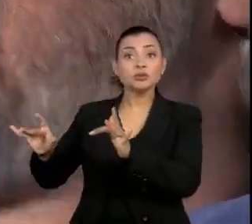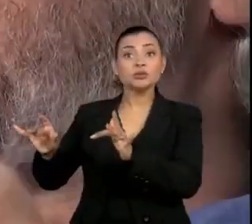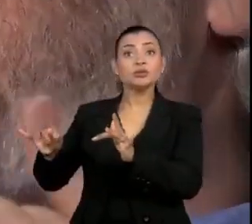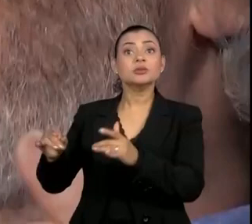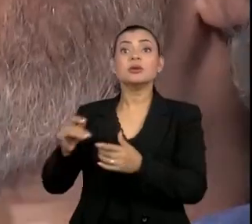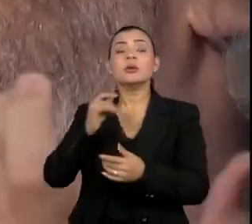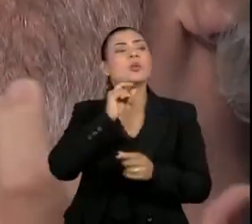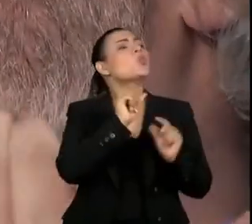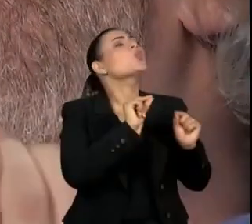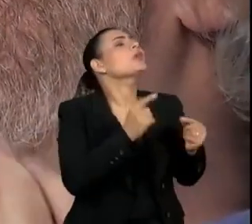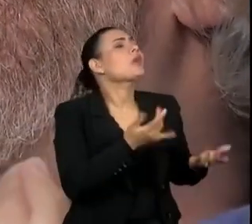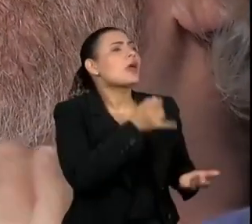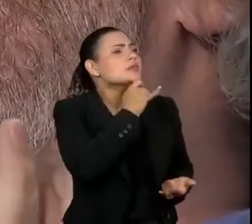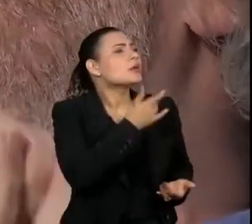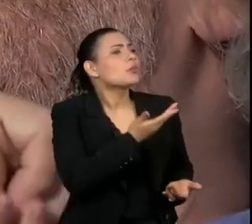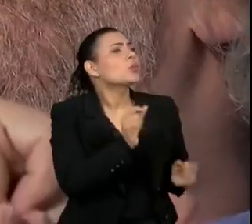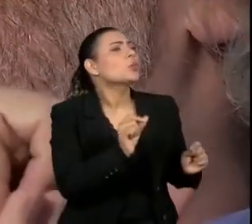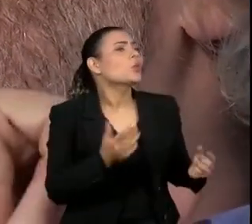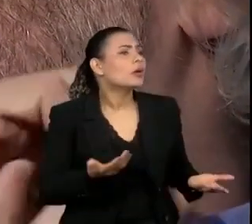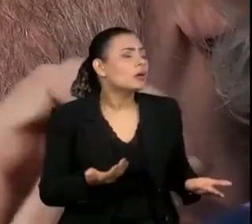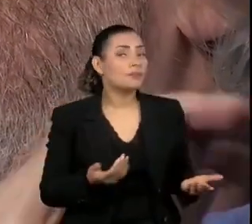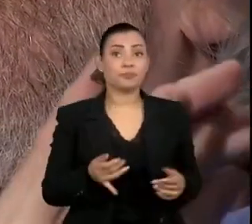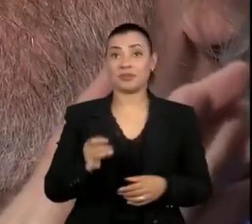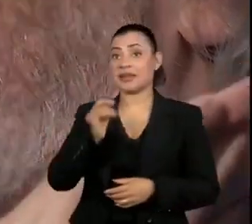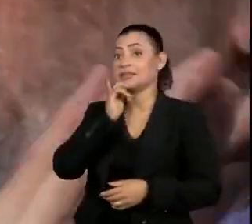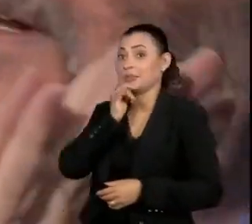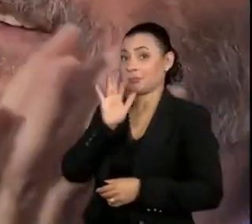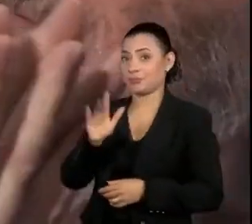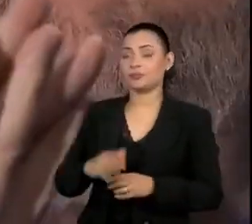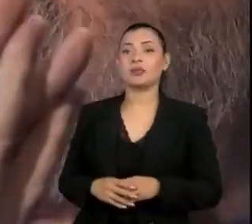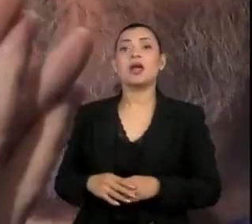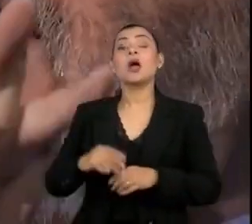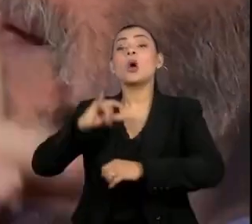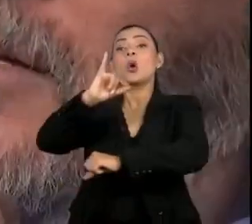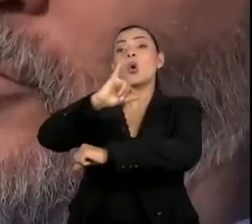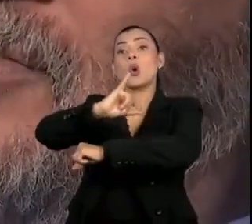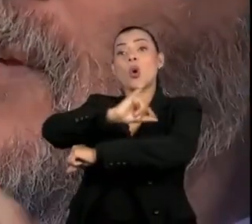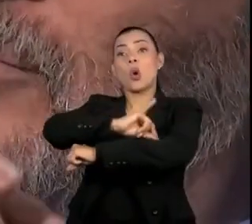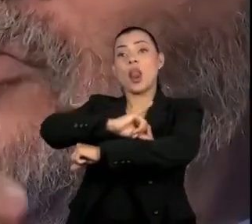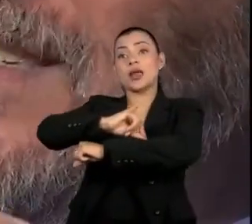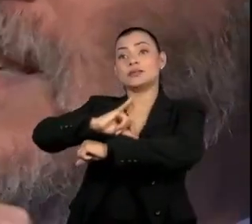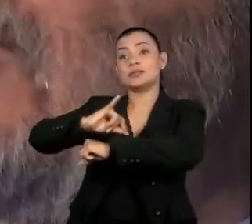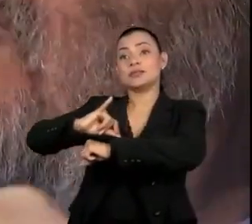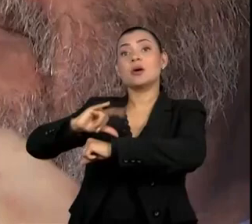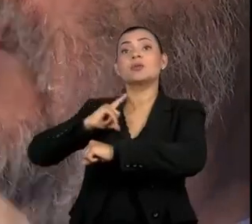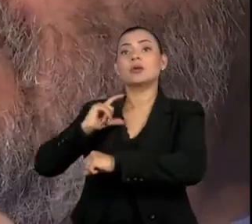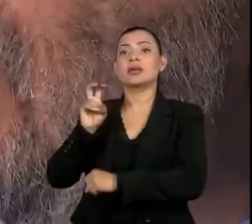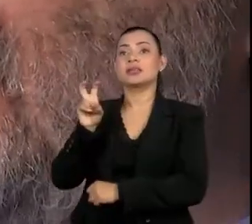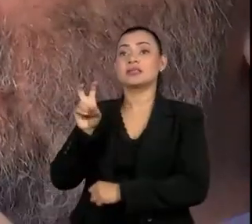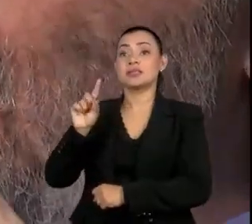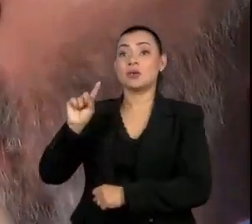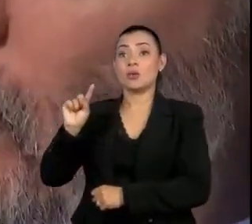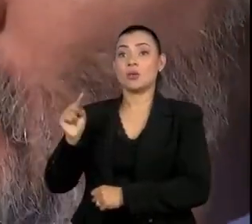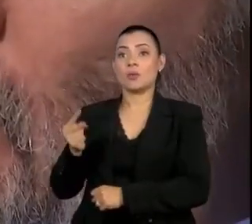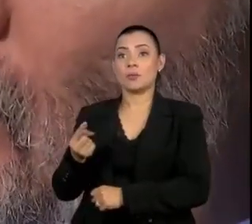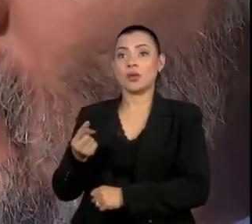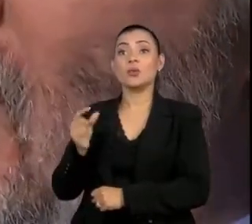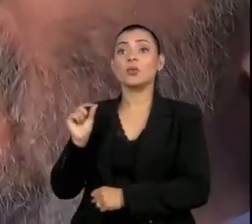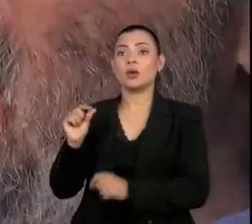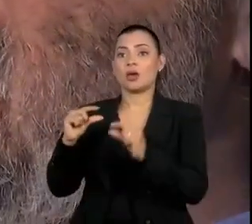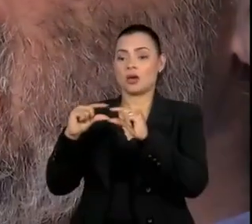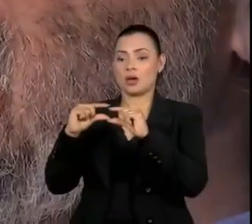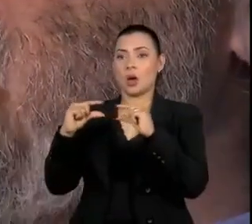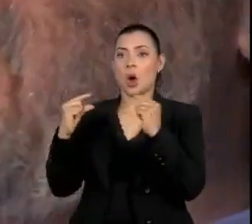por exemplo? Por exemplo, uma coleção extraordinária que nós temos de 5.000